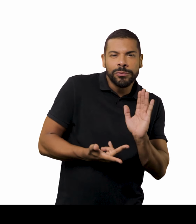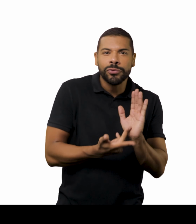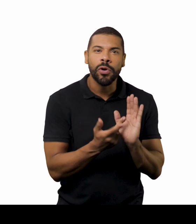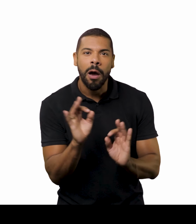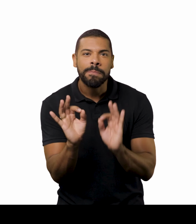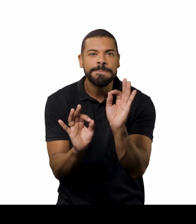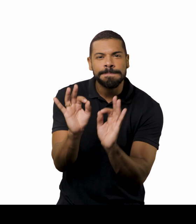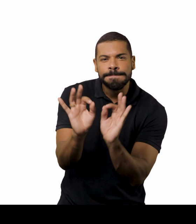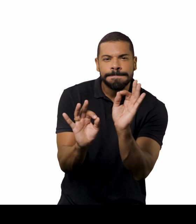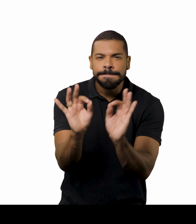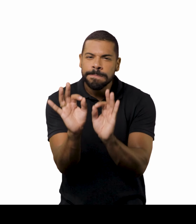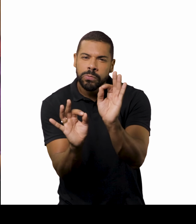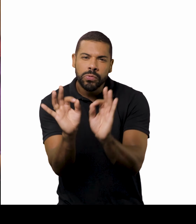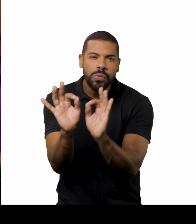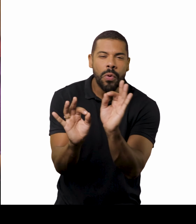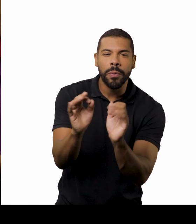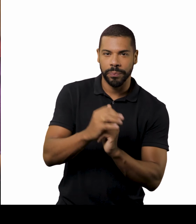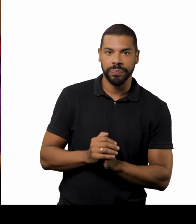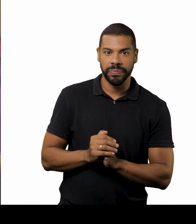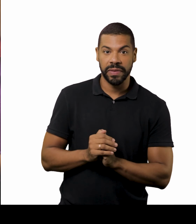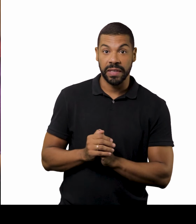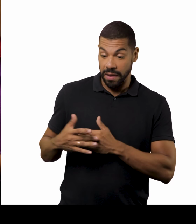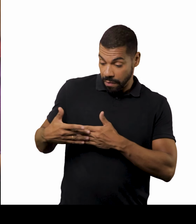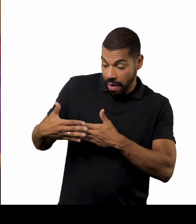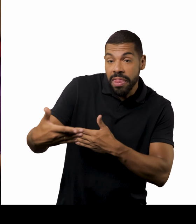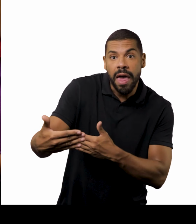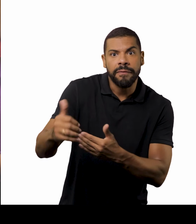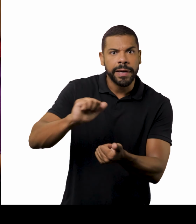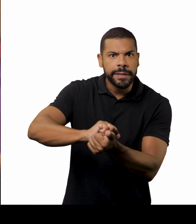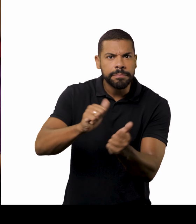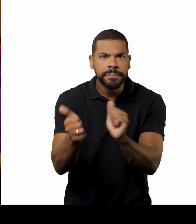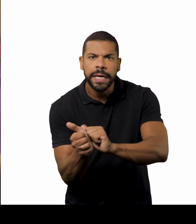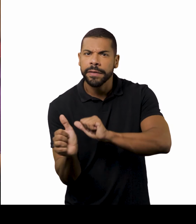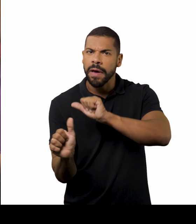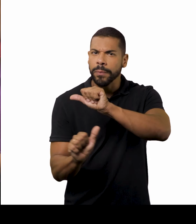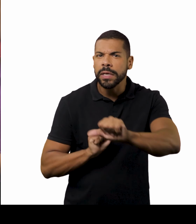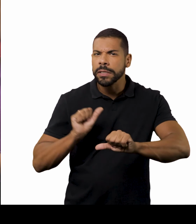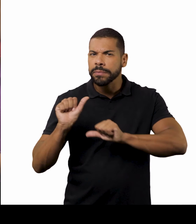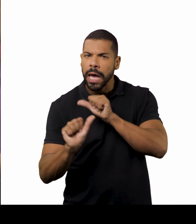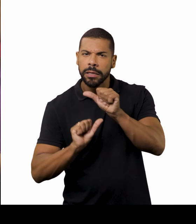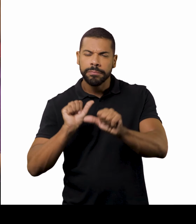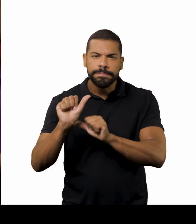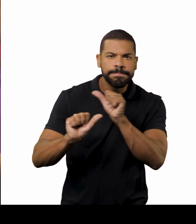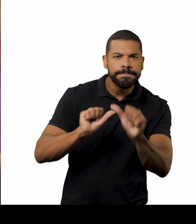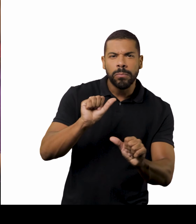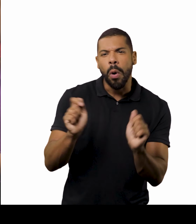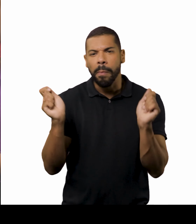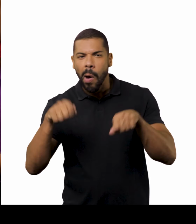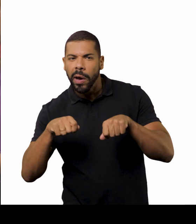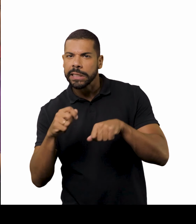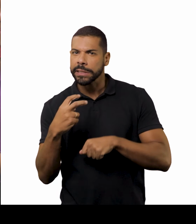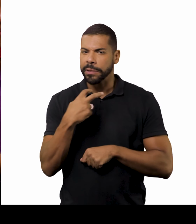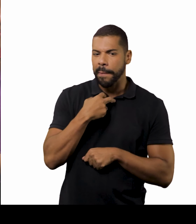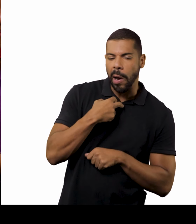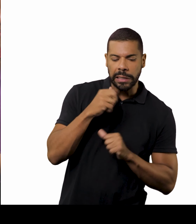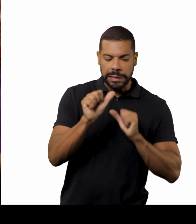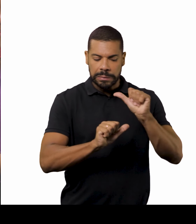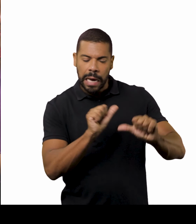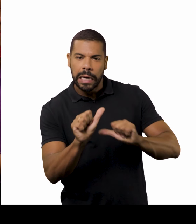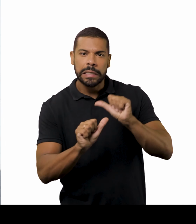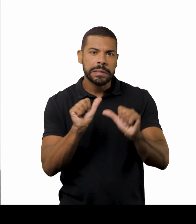construo, entendeu? A gente foi construindo. Um processo que vai mudando. A gente vai vendo o que é possível fazer, né? O que o